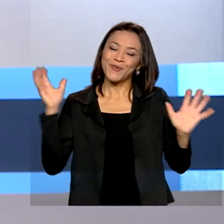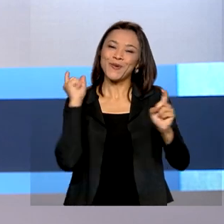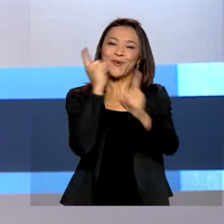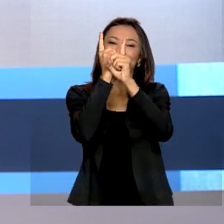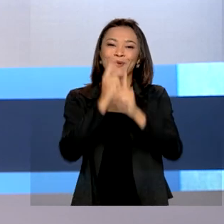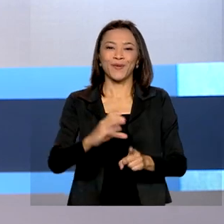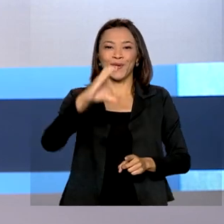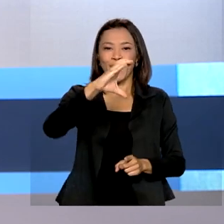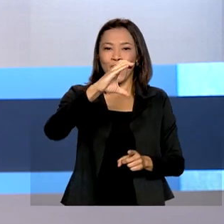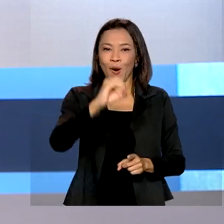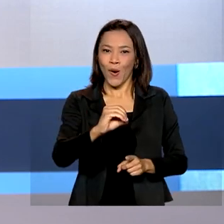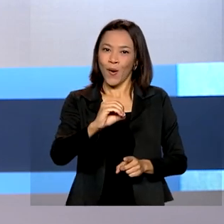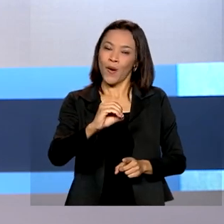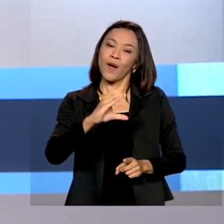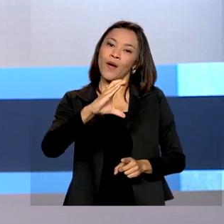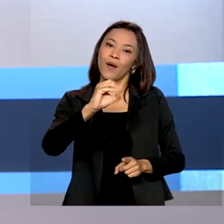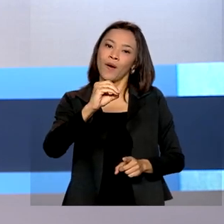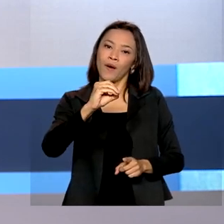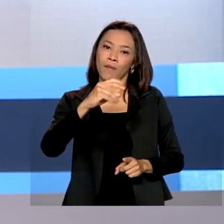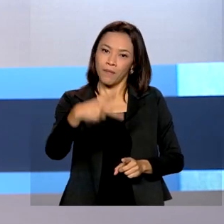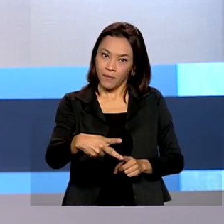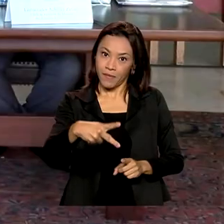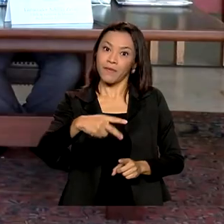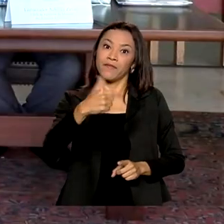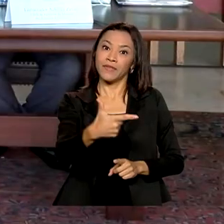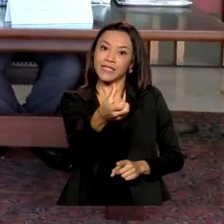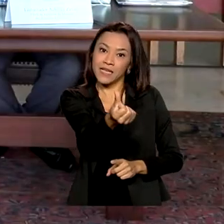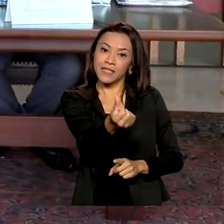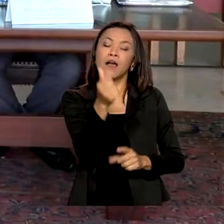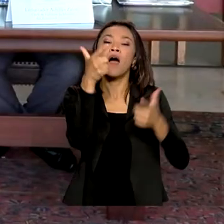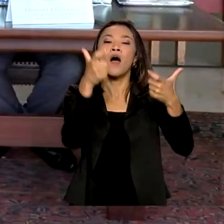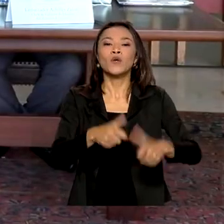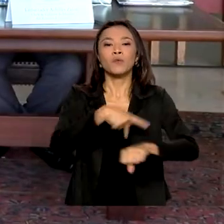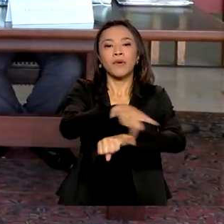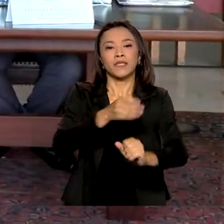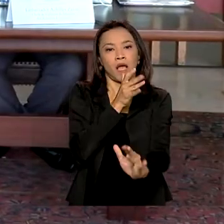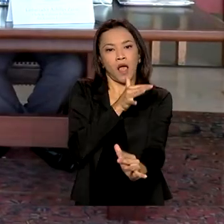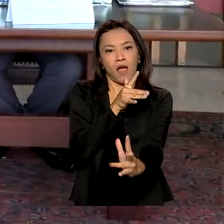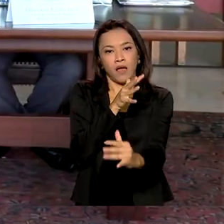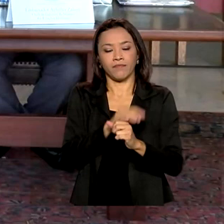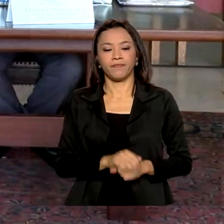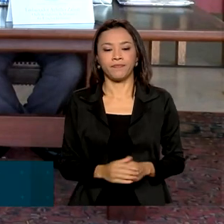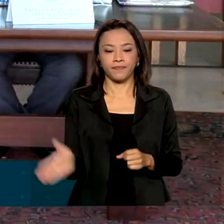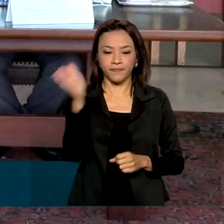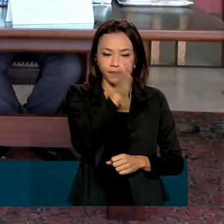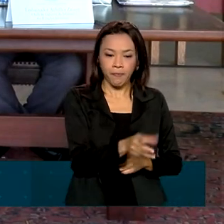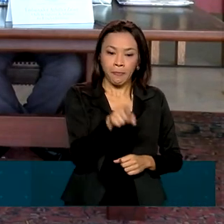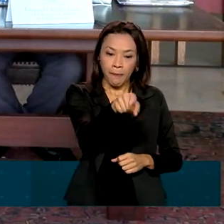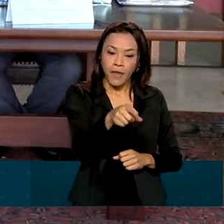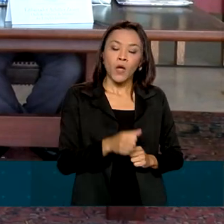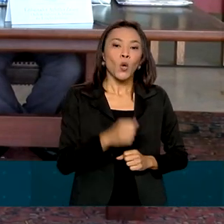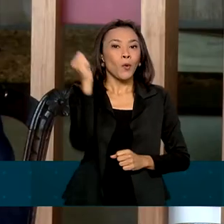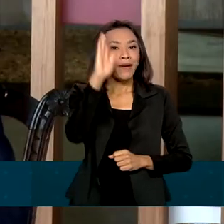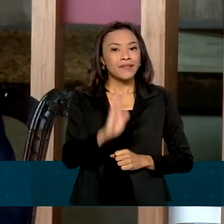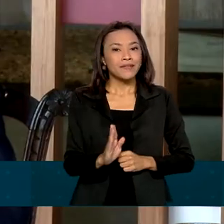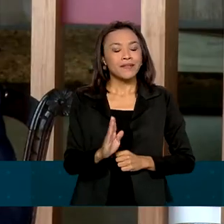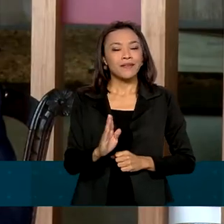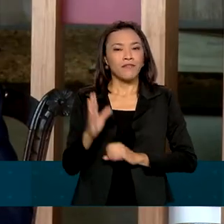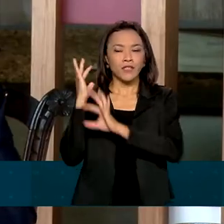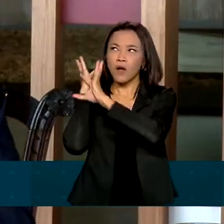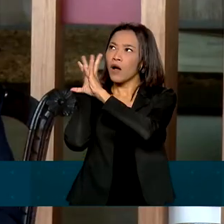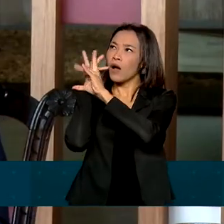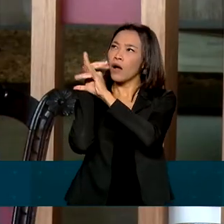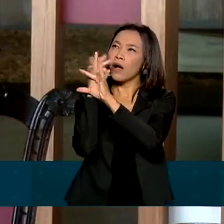em Glasgow, na Escócia, neste mês. O governo fez um balanço da atuação do Brasil em